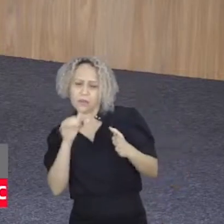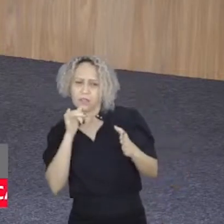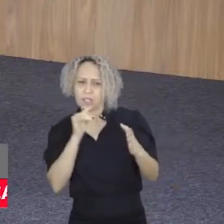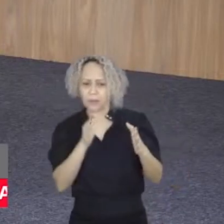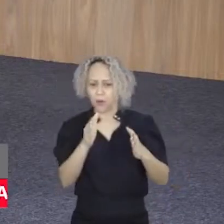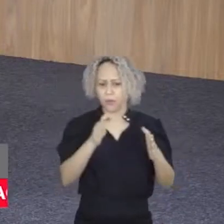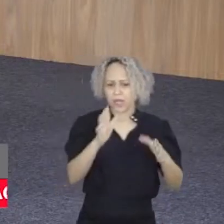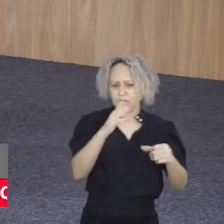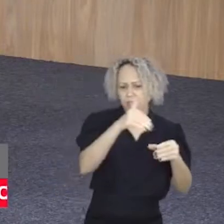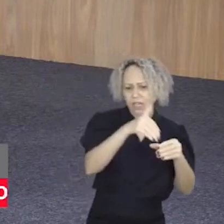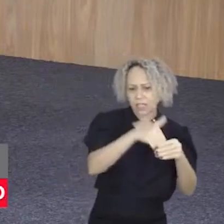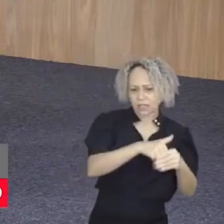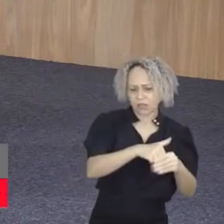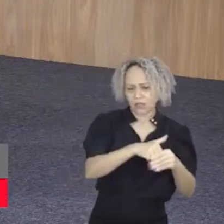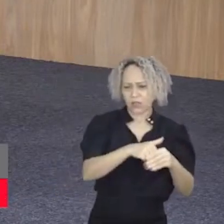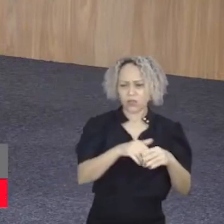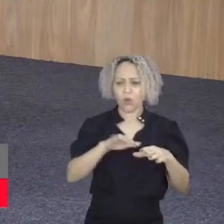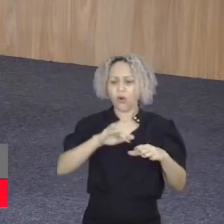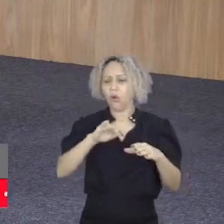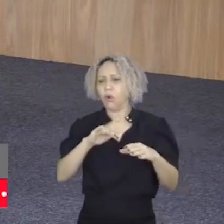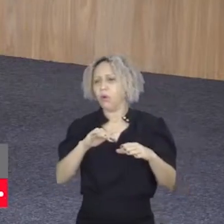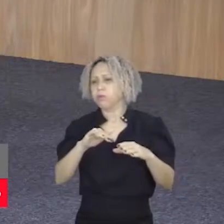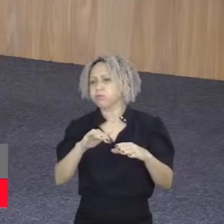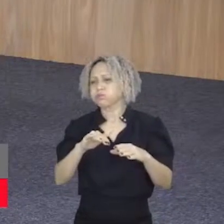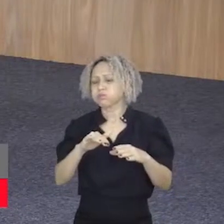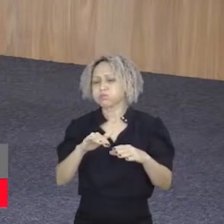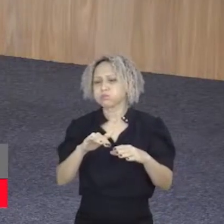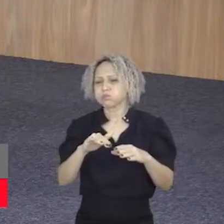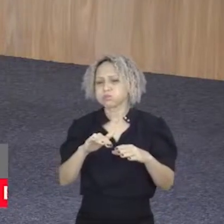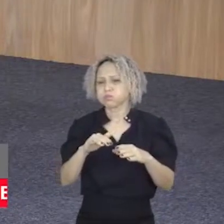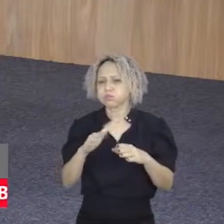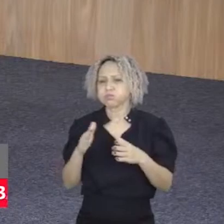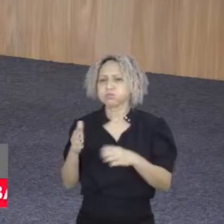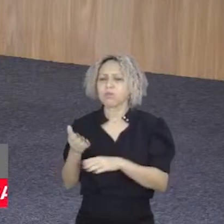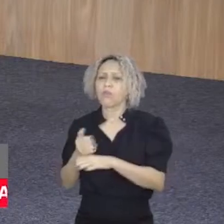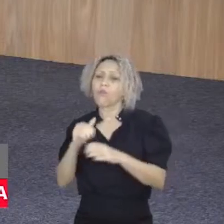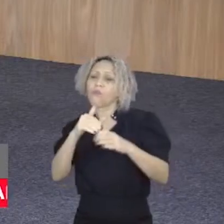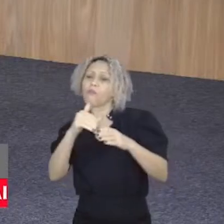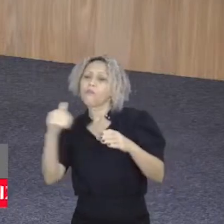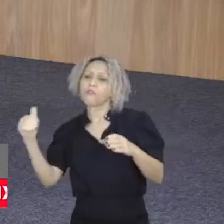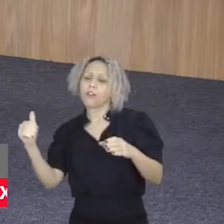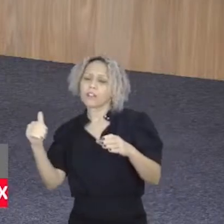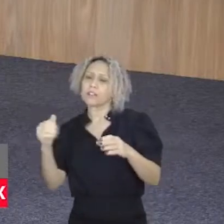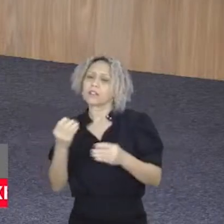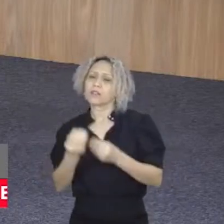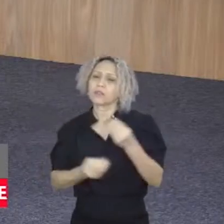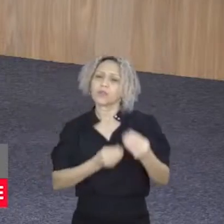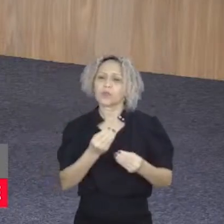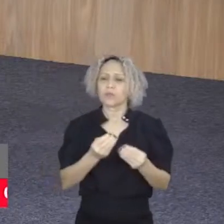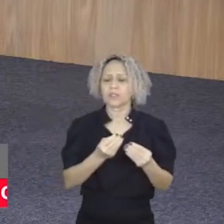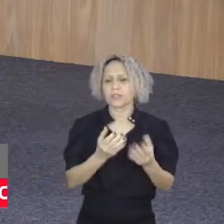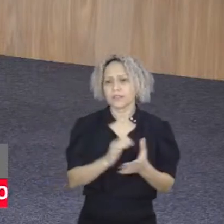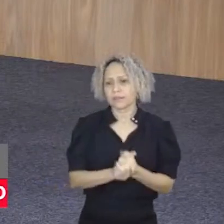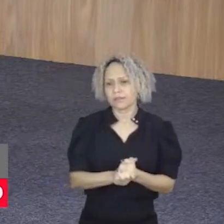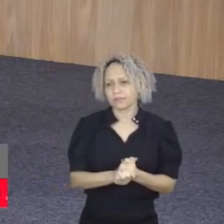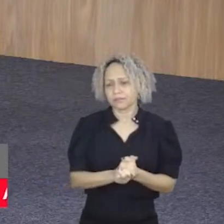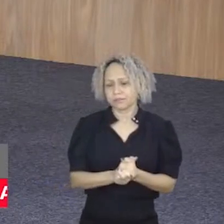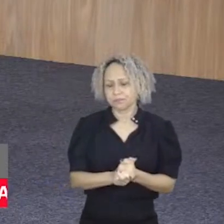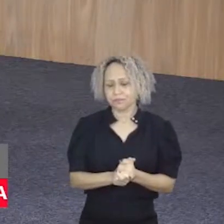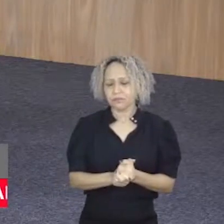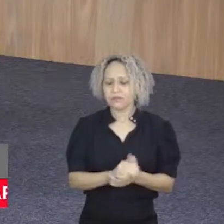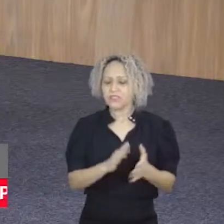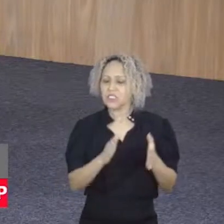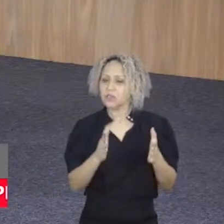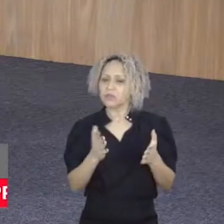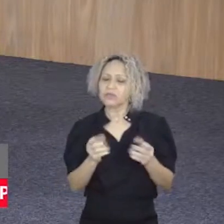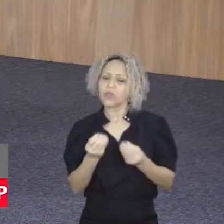né? Você acha que nesse período, por exemplo, 2024, a gente tende a ter mais casos de violência de gênero, violência